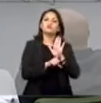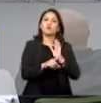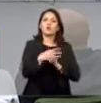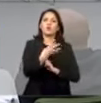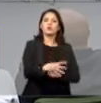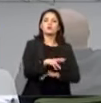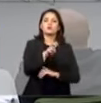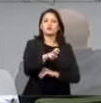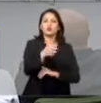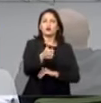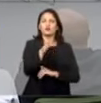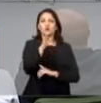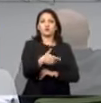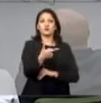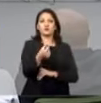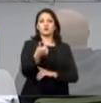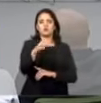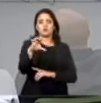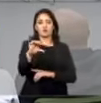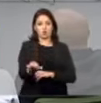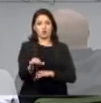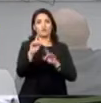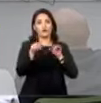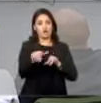451/2019, que susta os efeitos do decreto